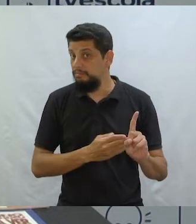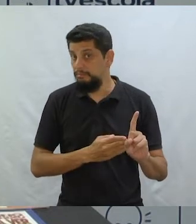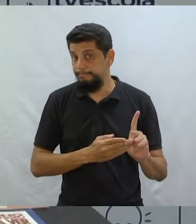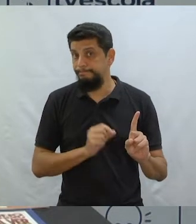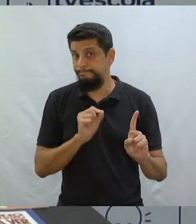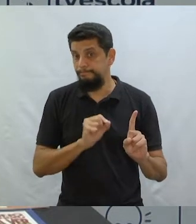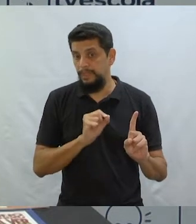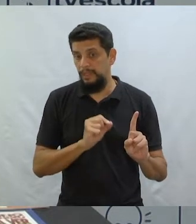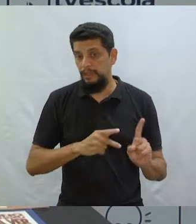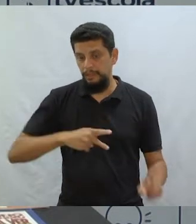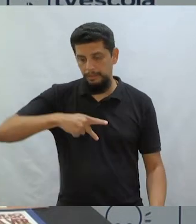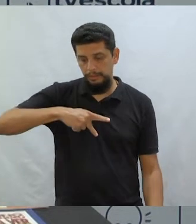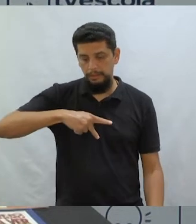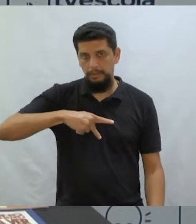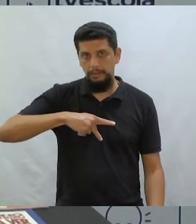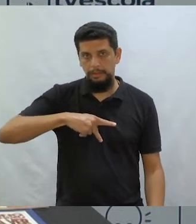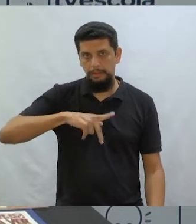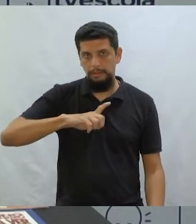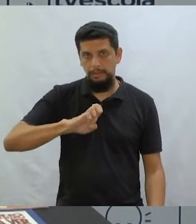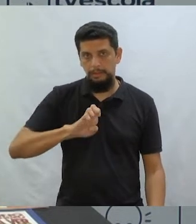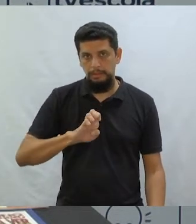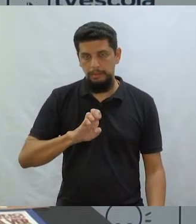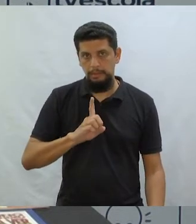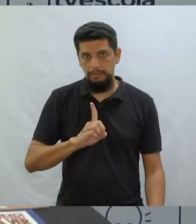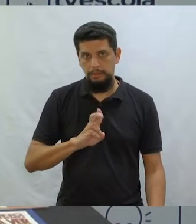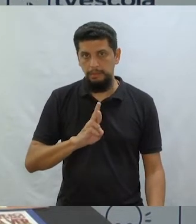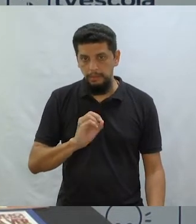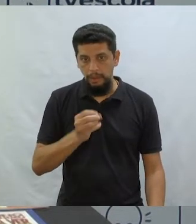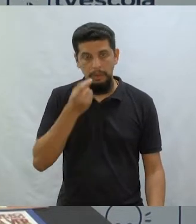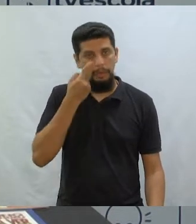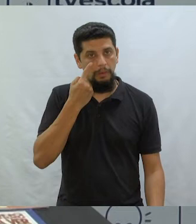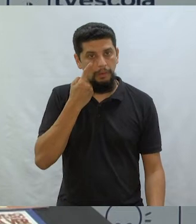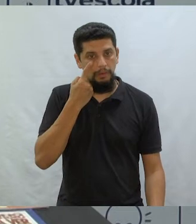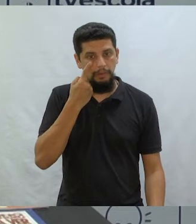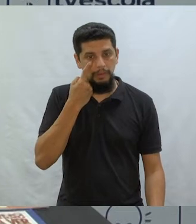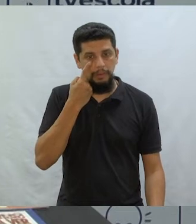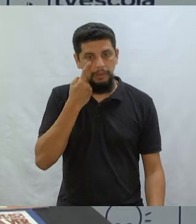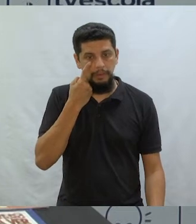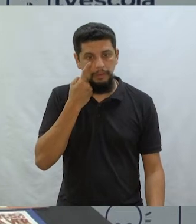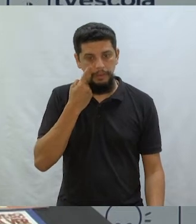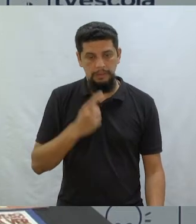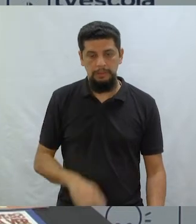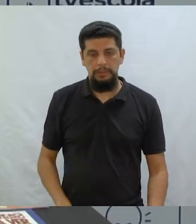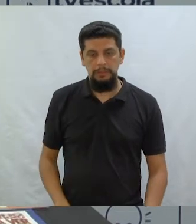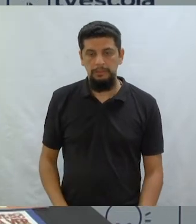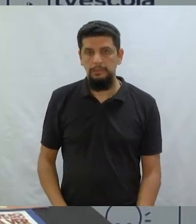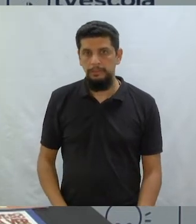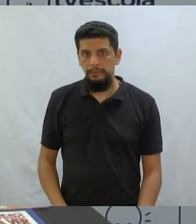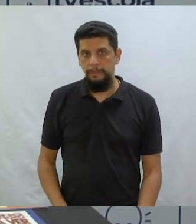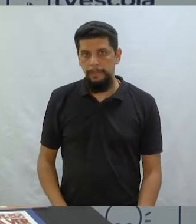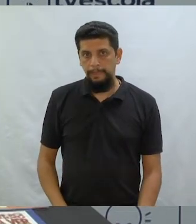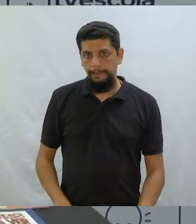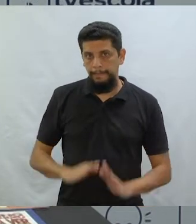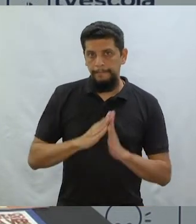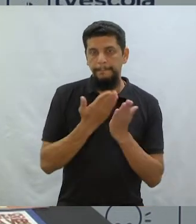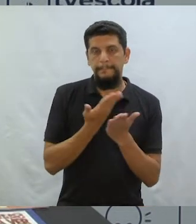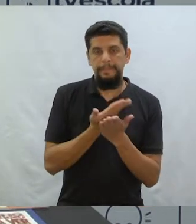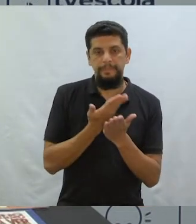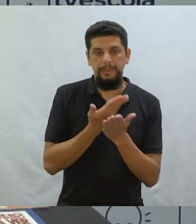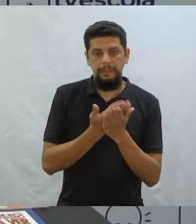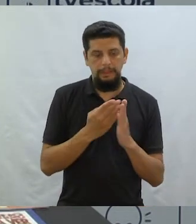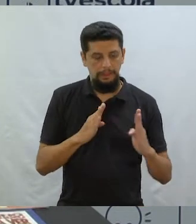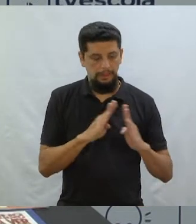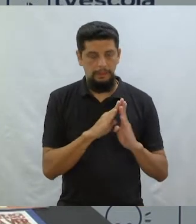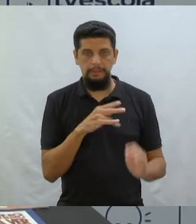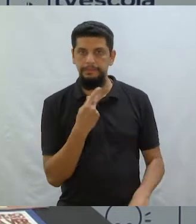aqui é o Pedrinho e olha como temos ali a escola e